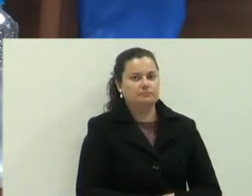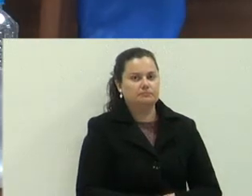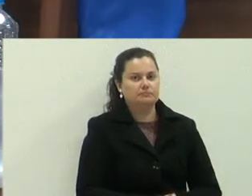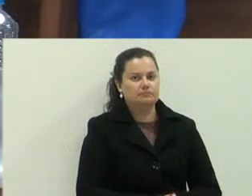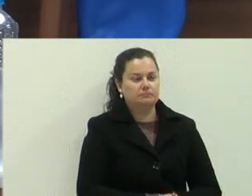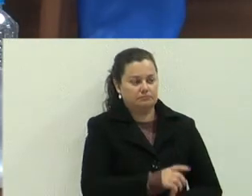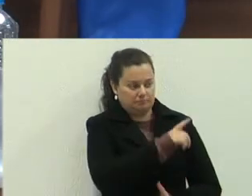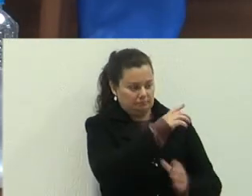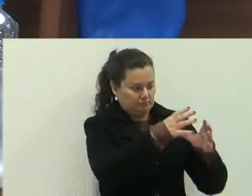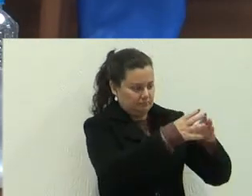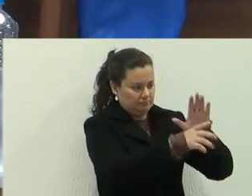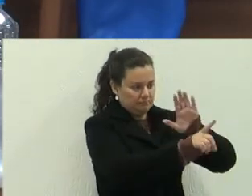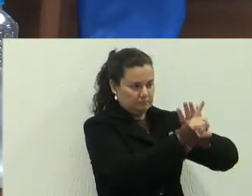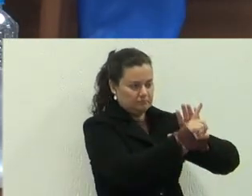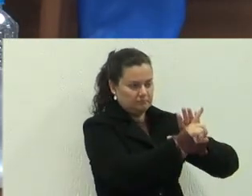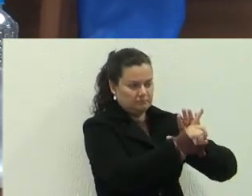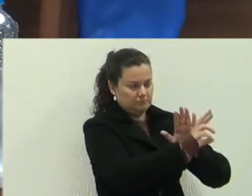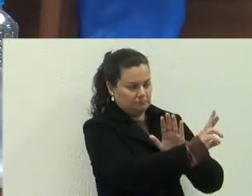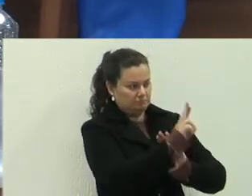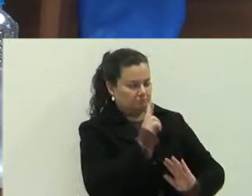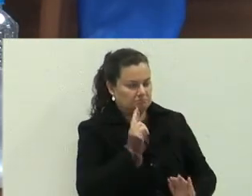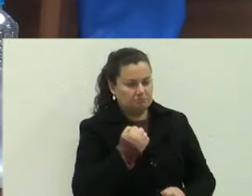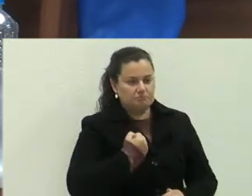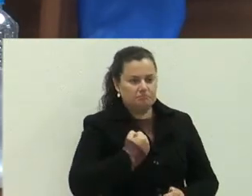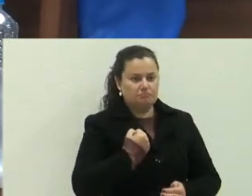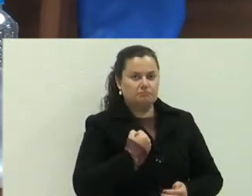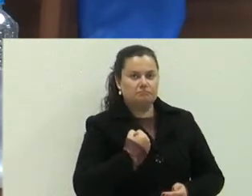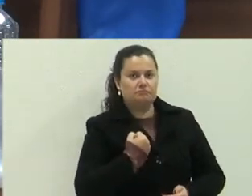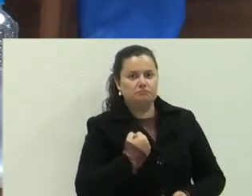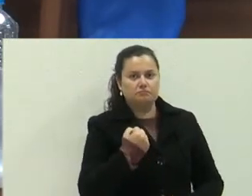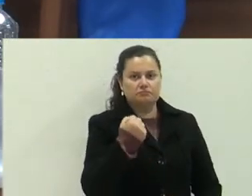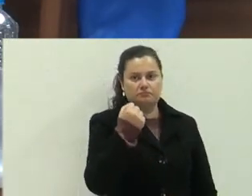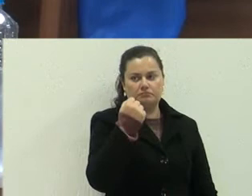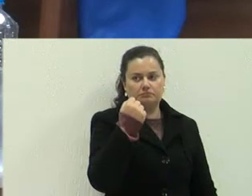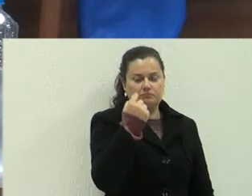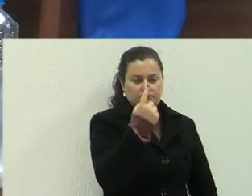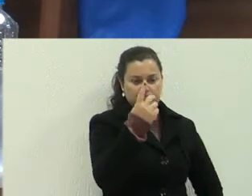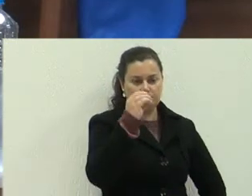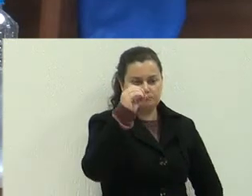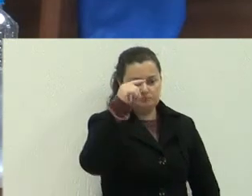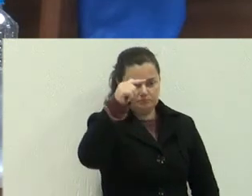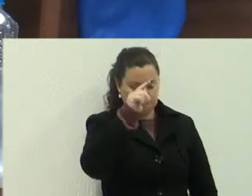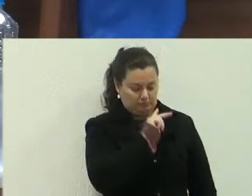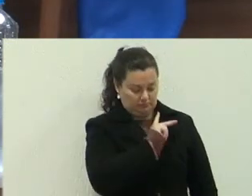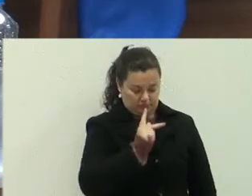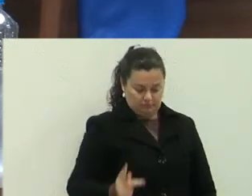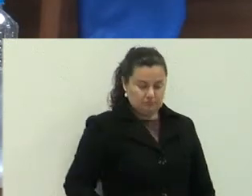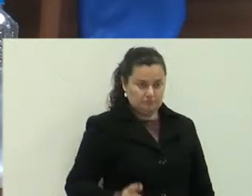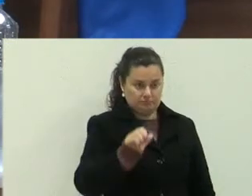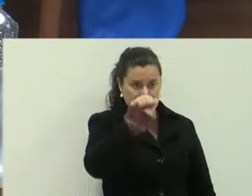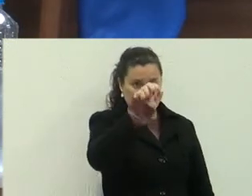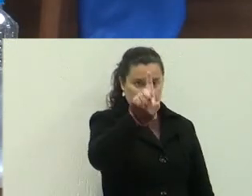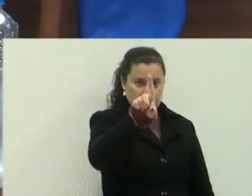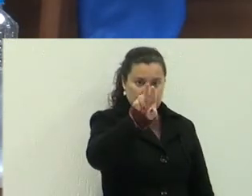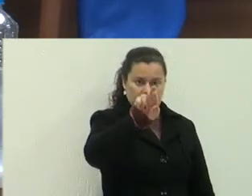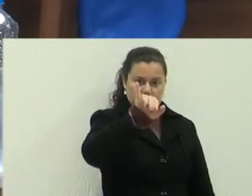Vindo do Poder Executivo, resposta ao requerimento 107 da vereadora Adriana